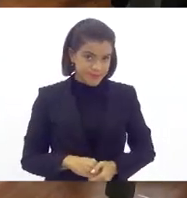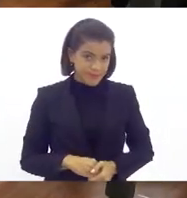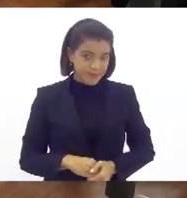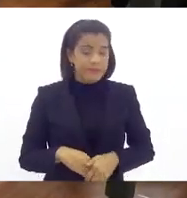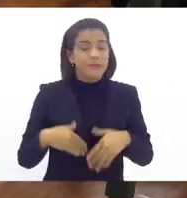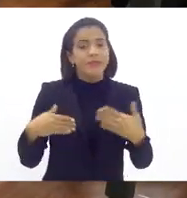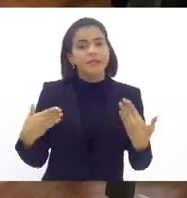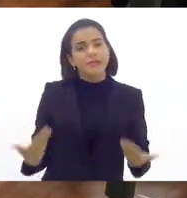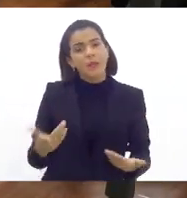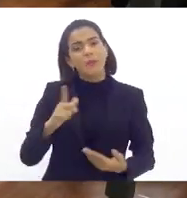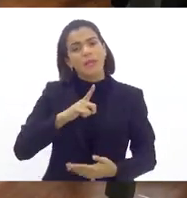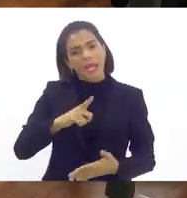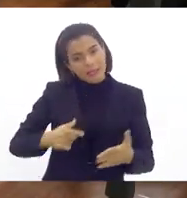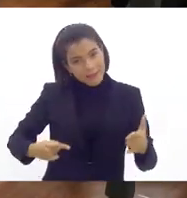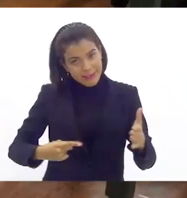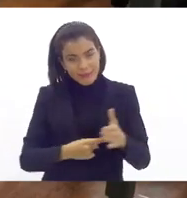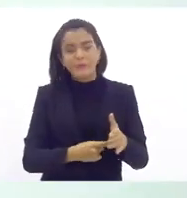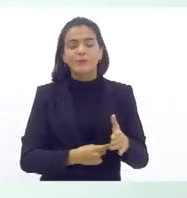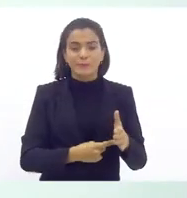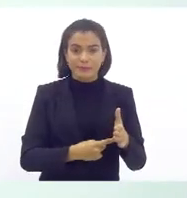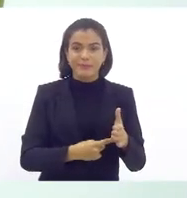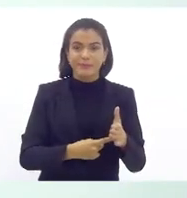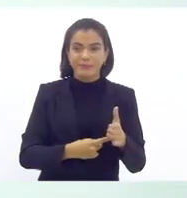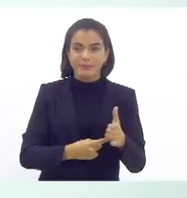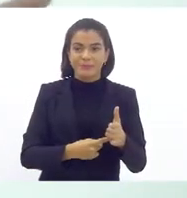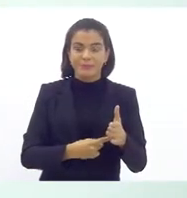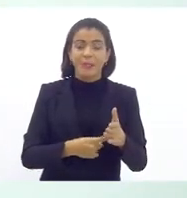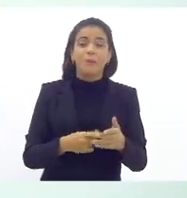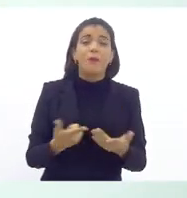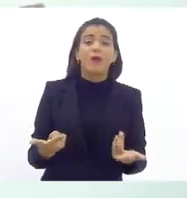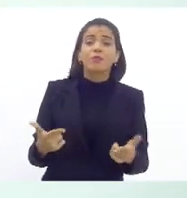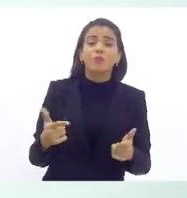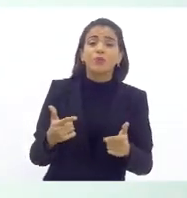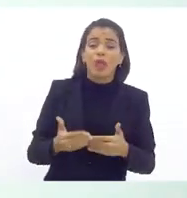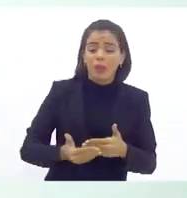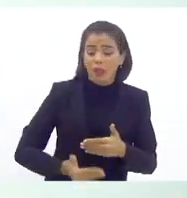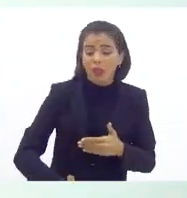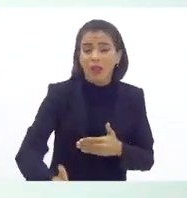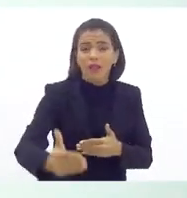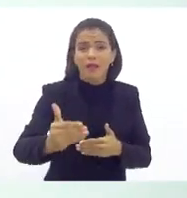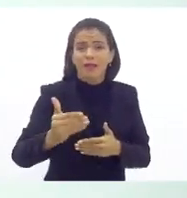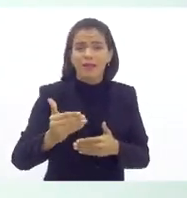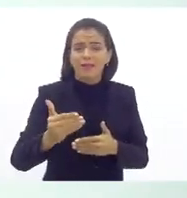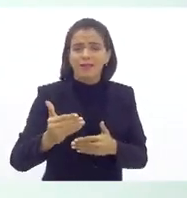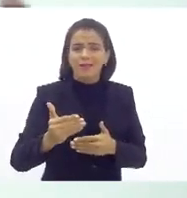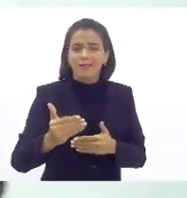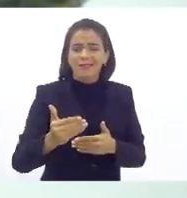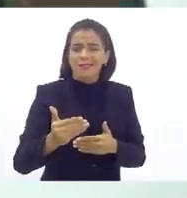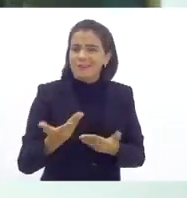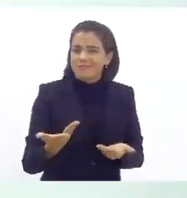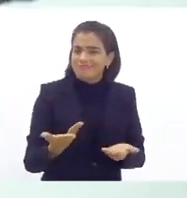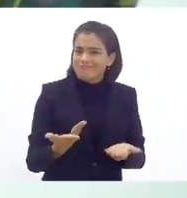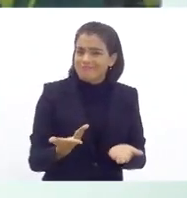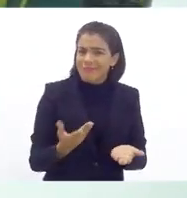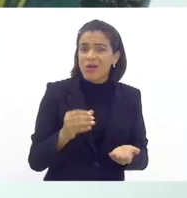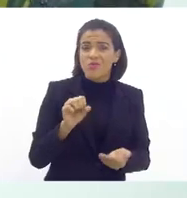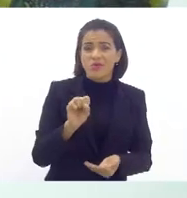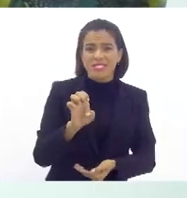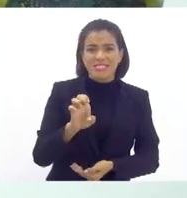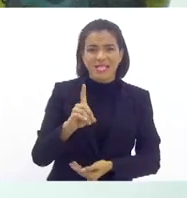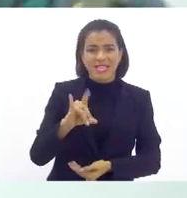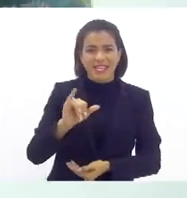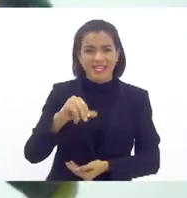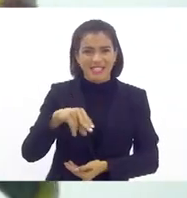então tem a denúncia, você vai lá, mas não tem continuidade. Todos os encaminhamentos que o Cedine faz para aquele